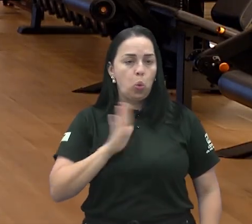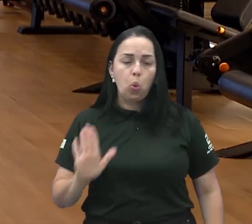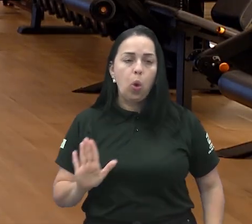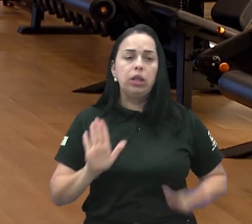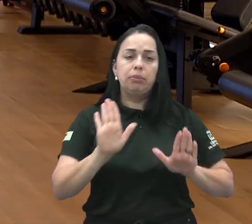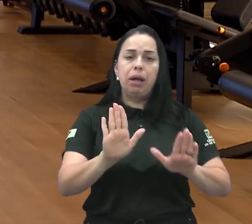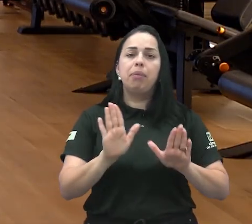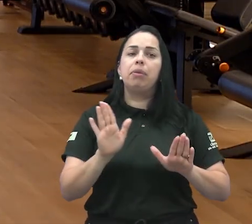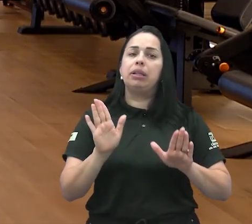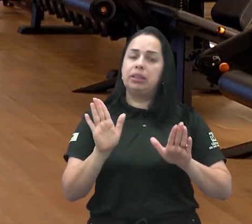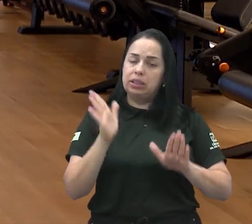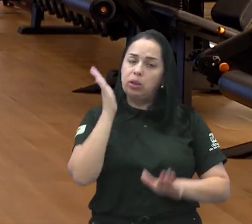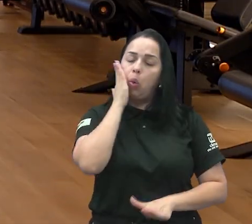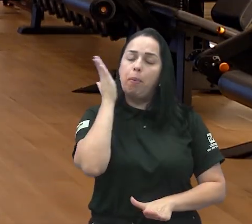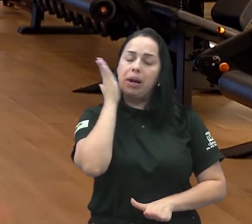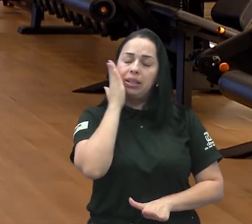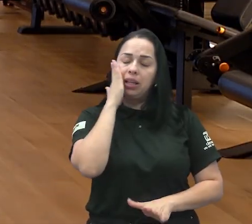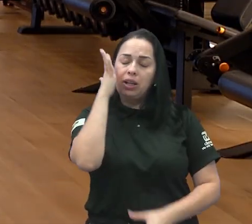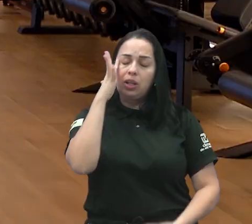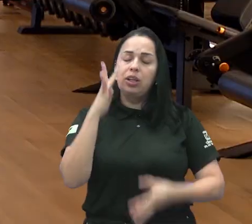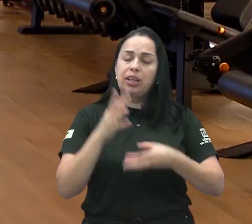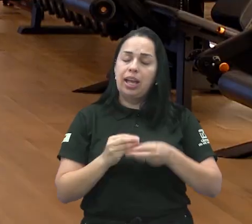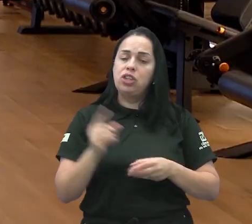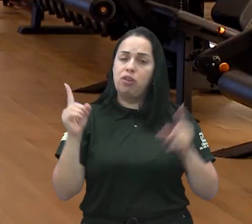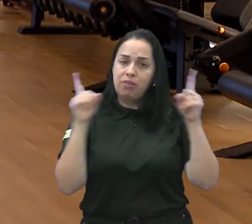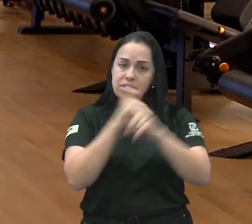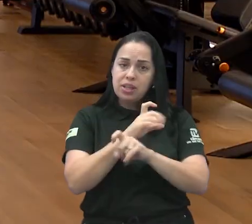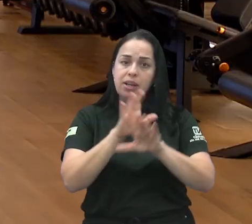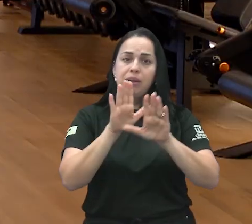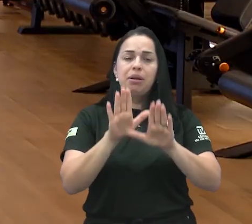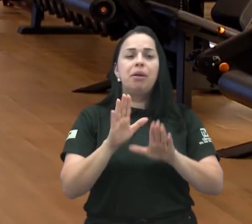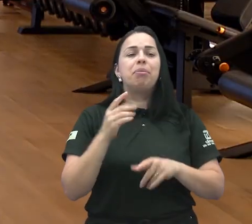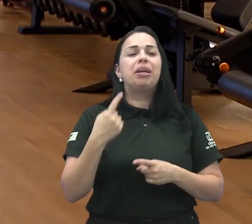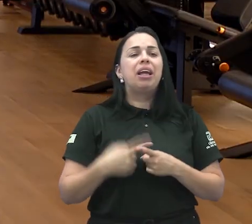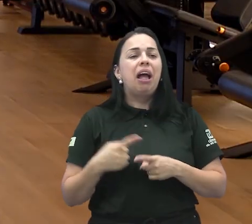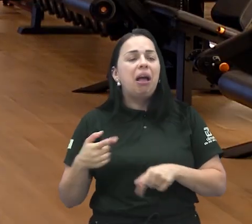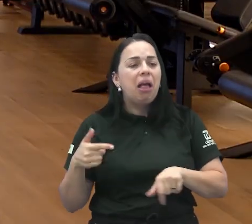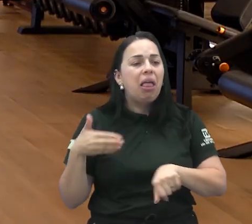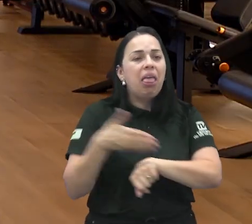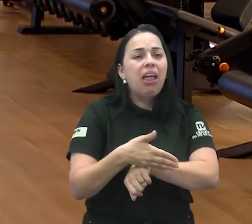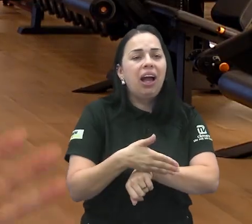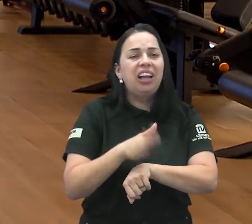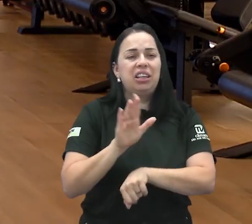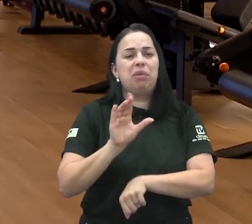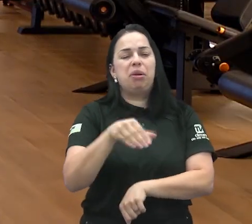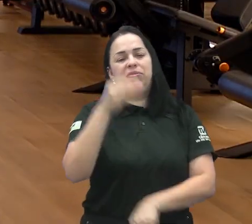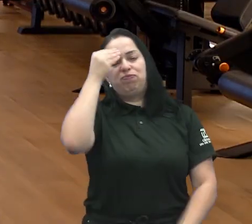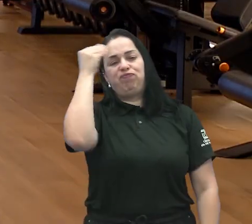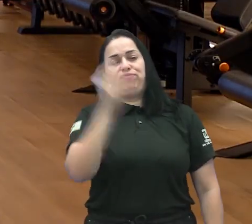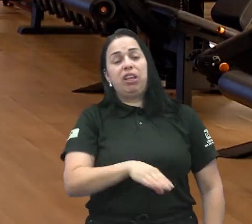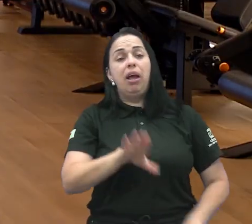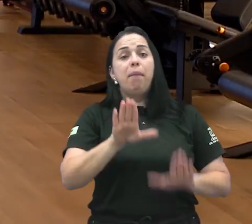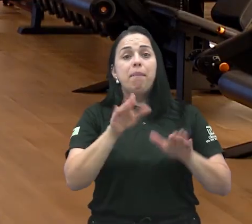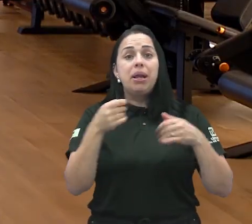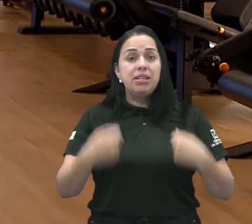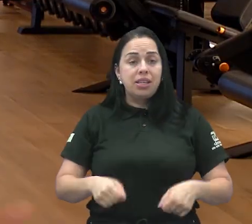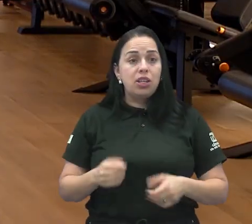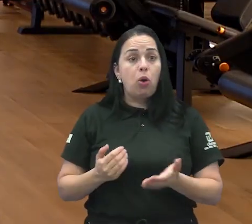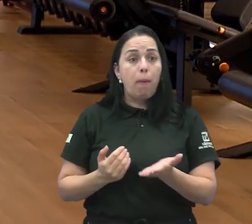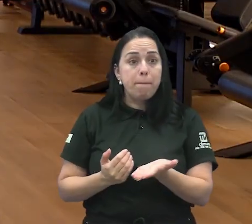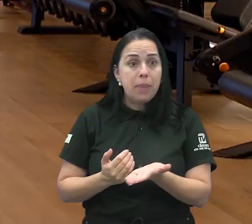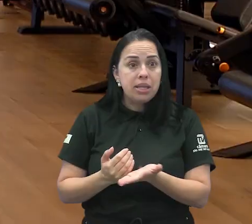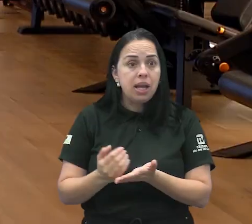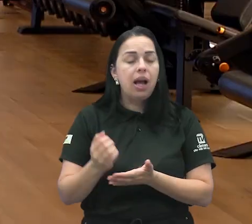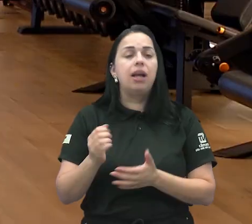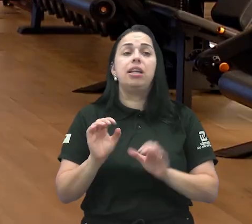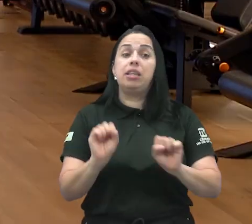entender que tem esses pontos de dificuldade, até porque senão a pessoa, na primeira experiência, acaba desistindo. Então, a primeira coisa que a gente tem que pensar é que ela precisa